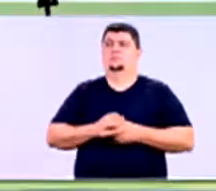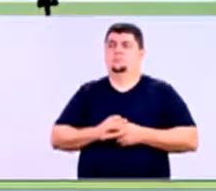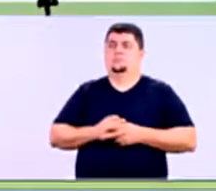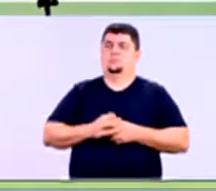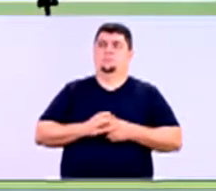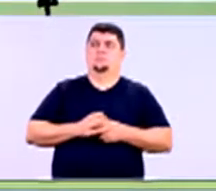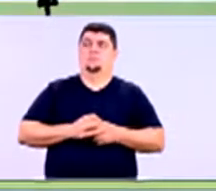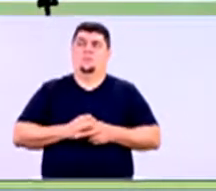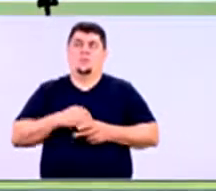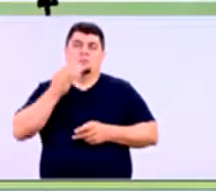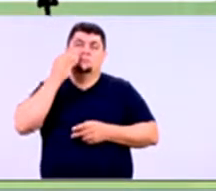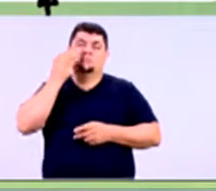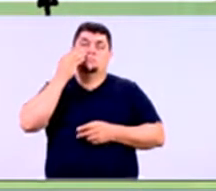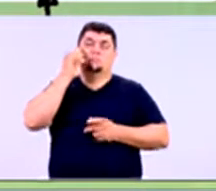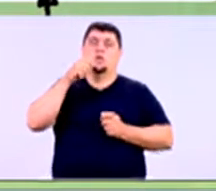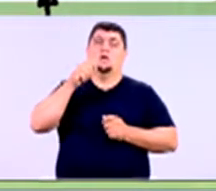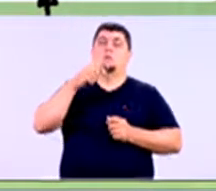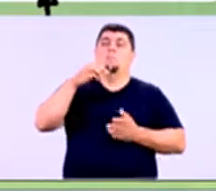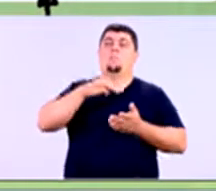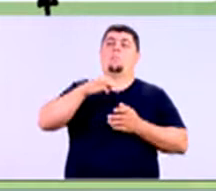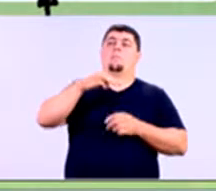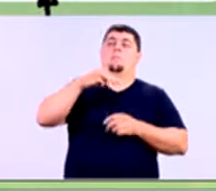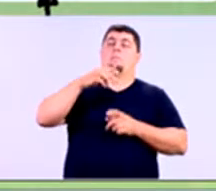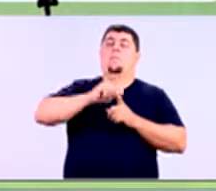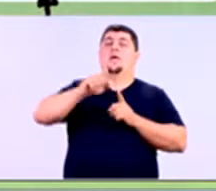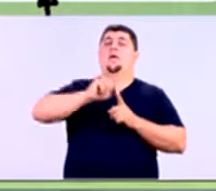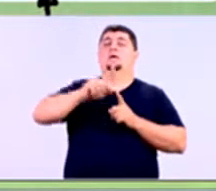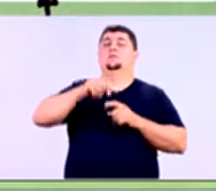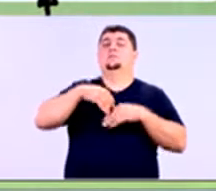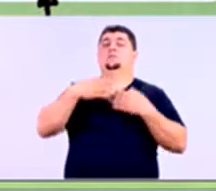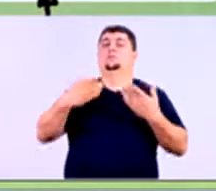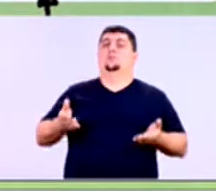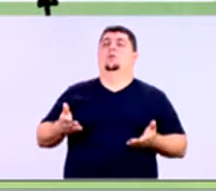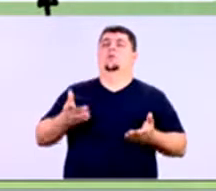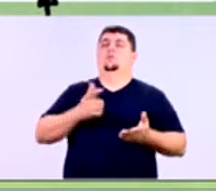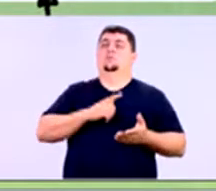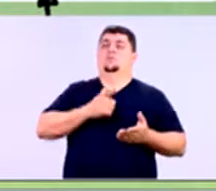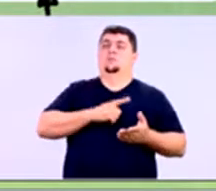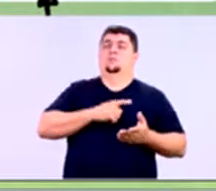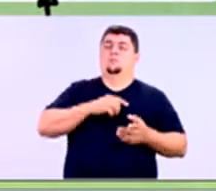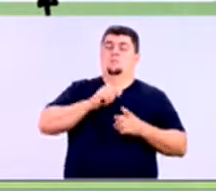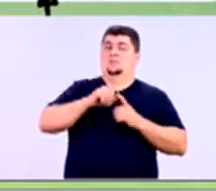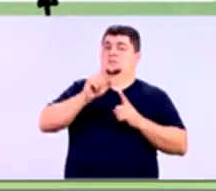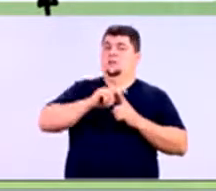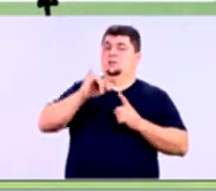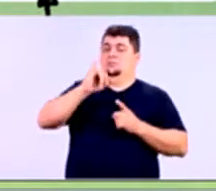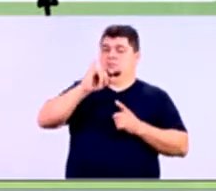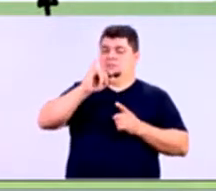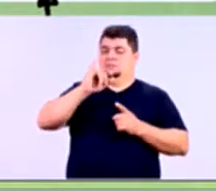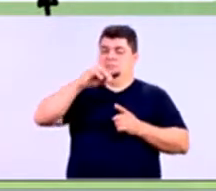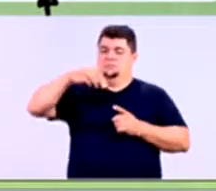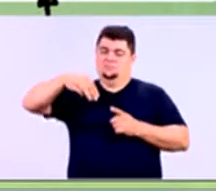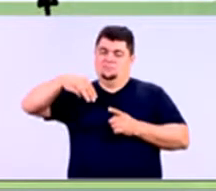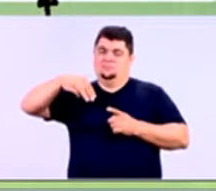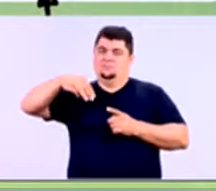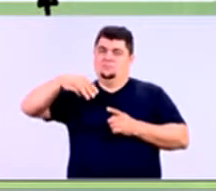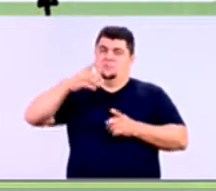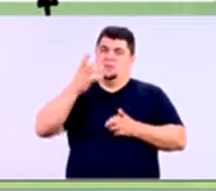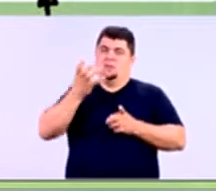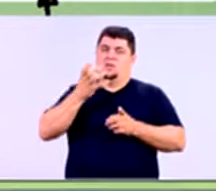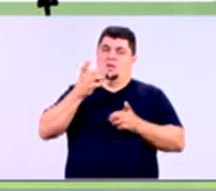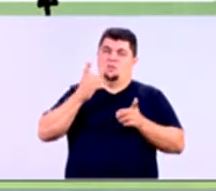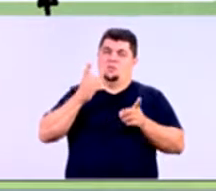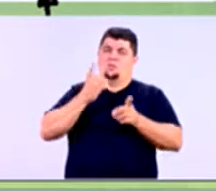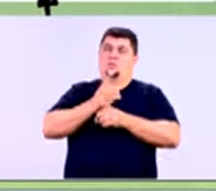se eu voltar, eu tenho uma taxa mensal e quero achar uma